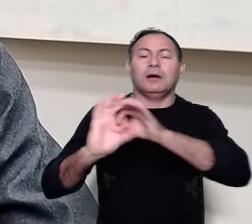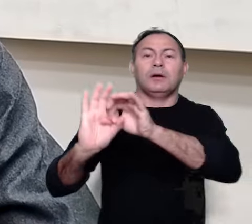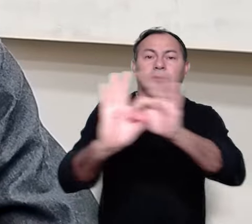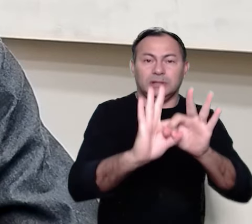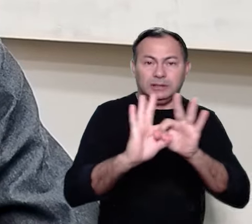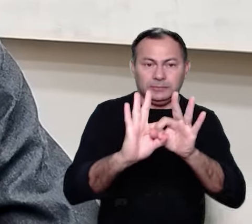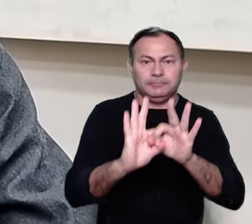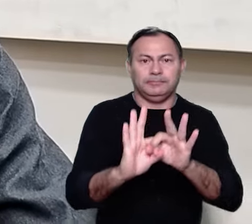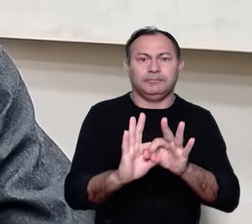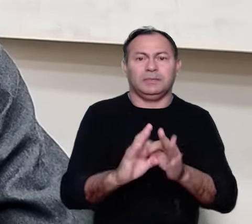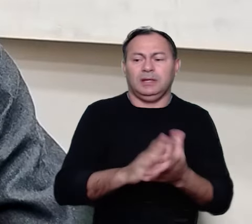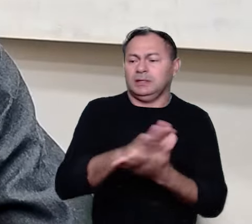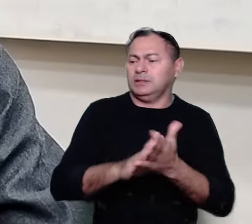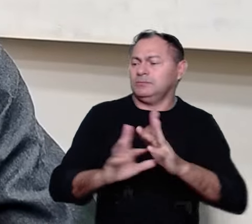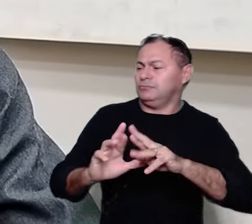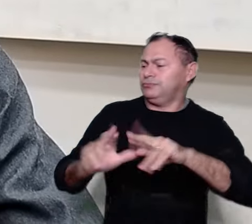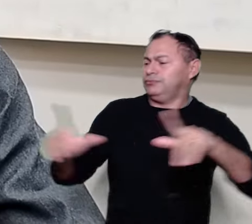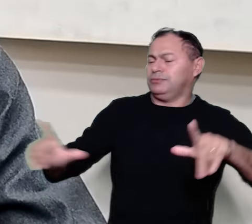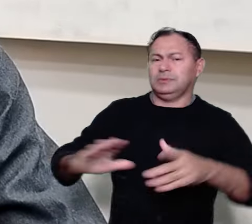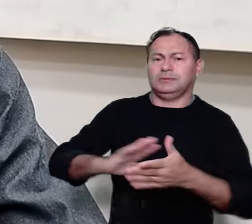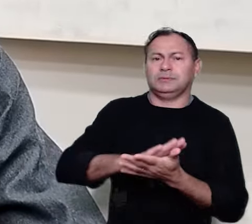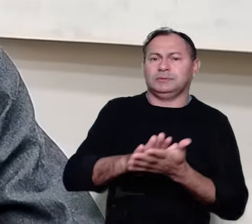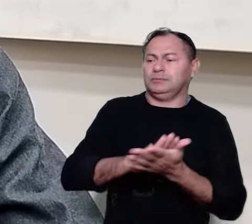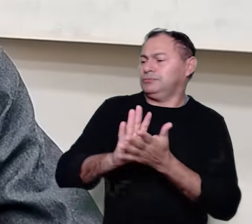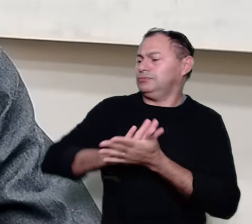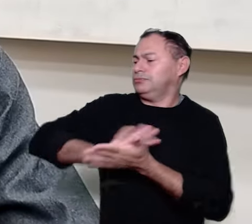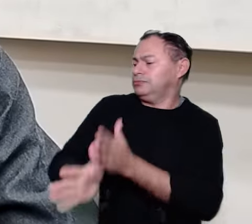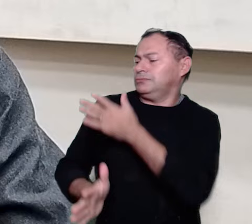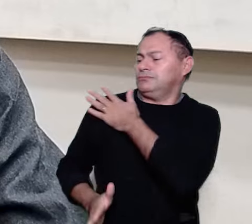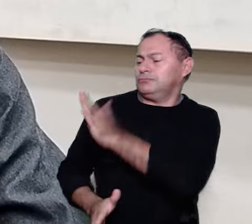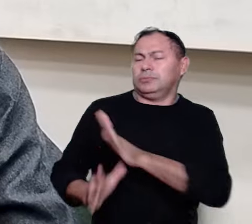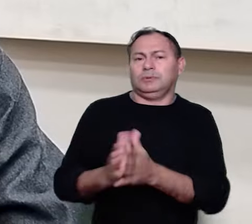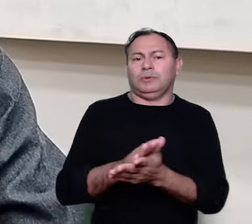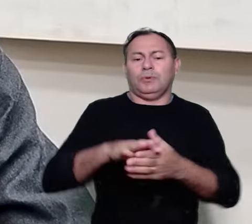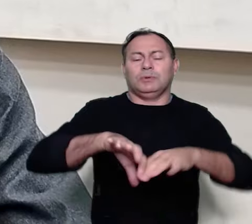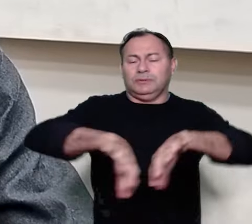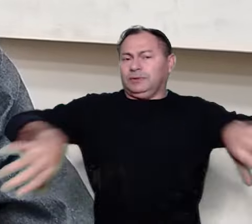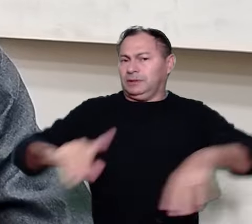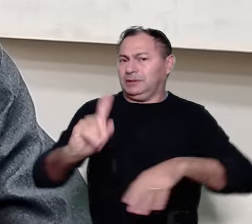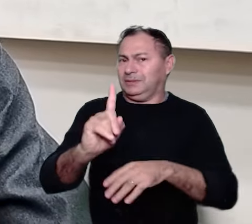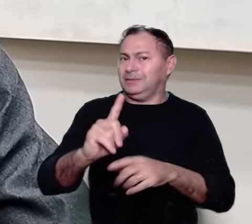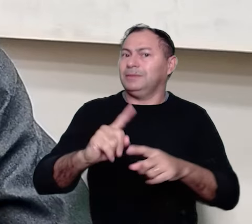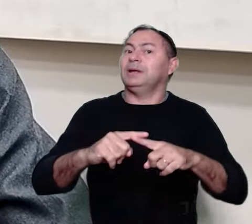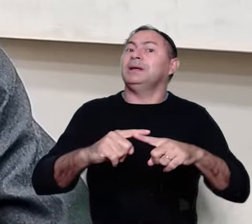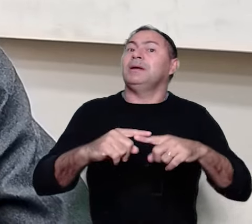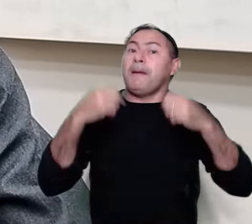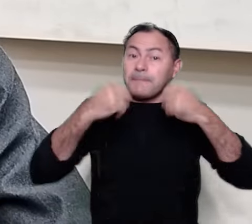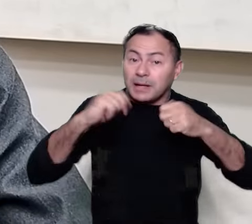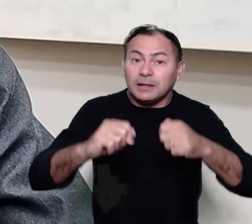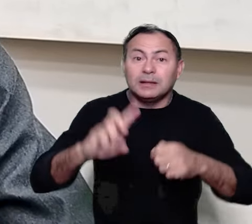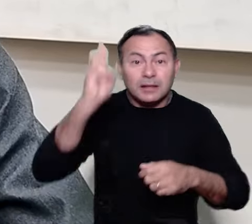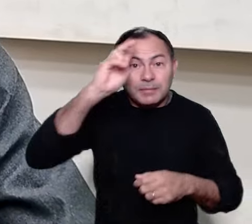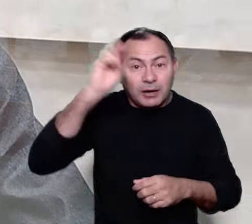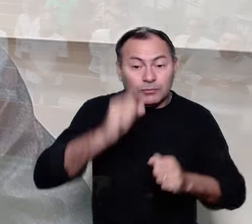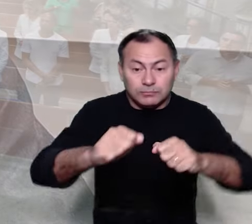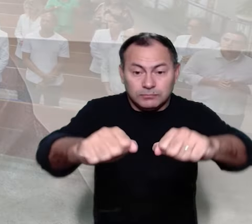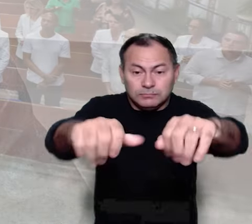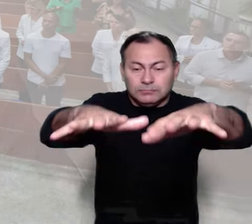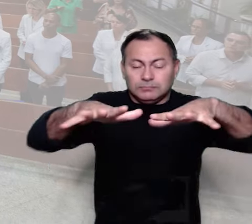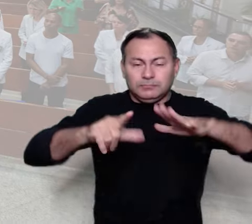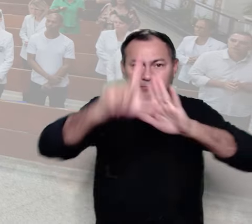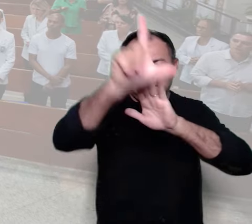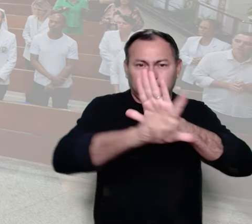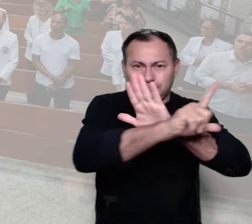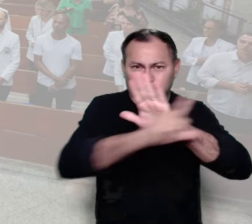canta unida, sem distinções ou divisões. É preciso lembrar que uma